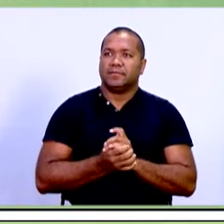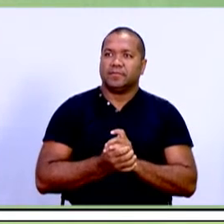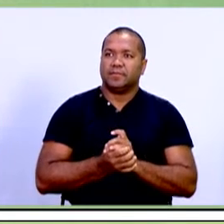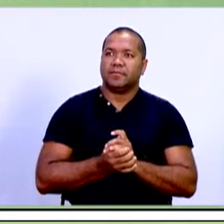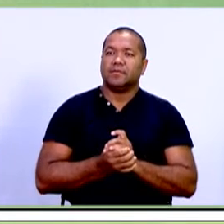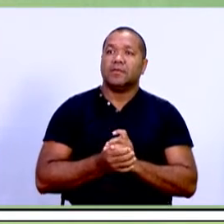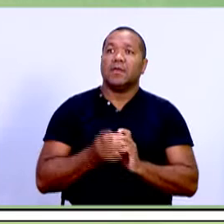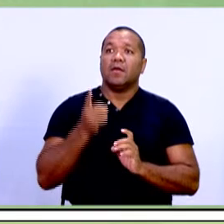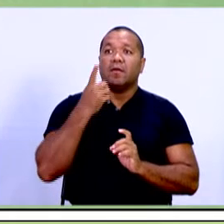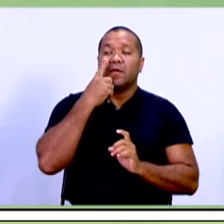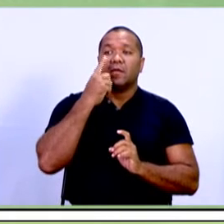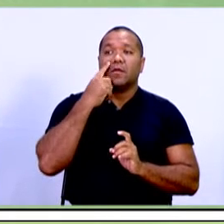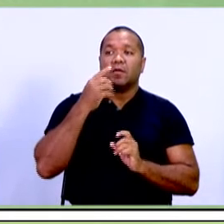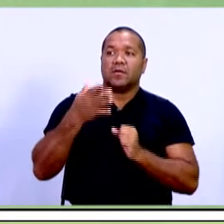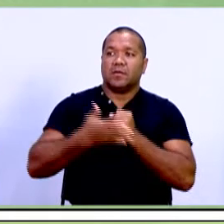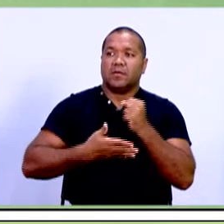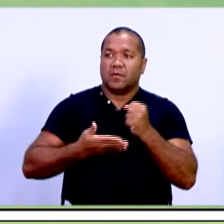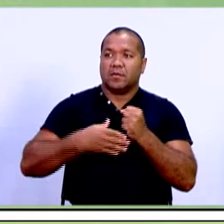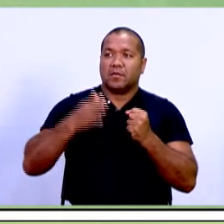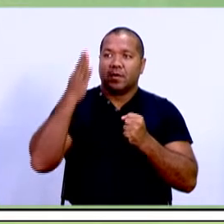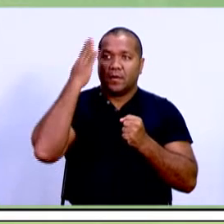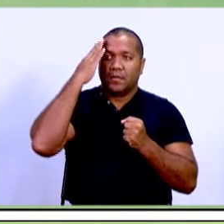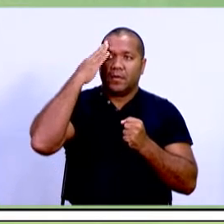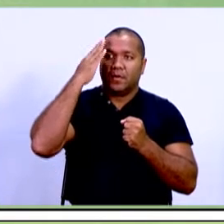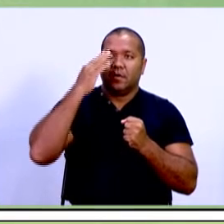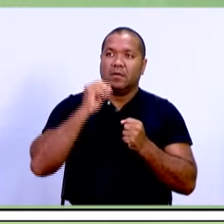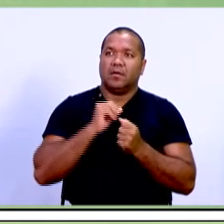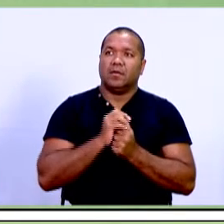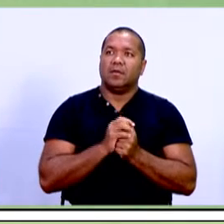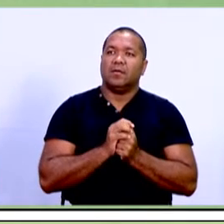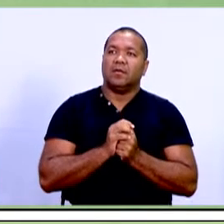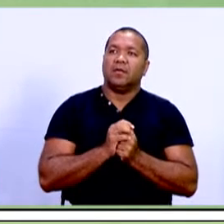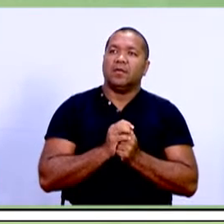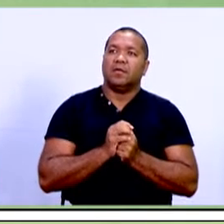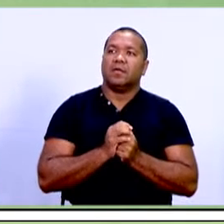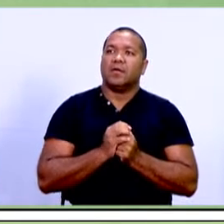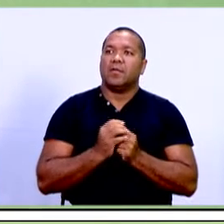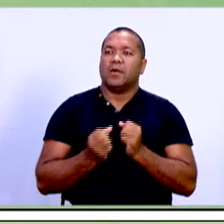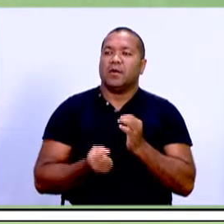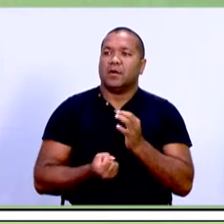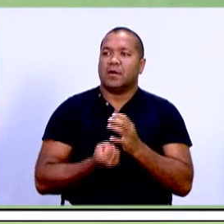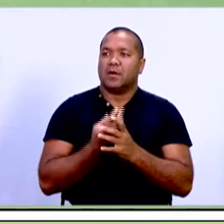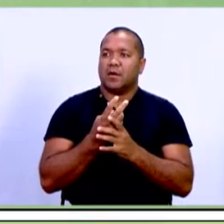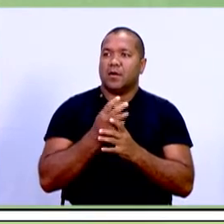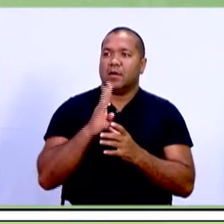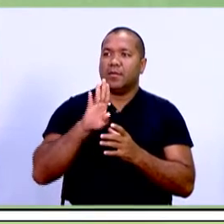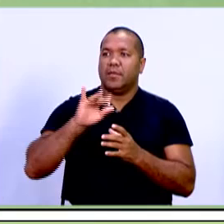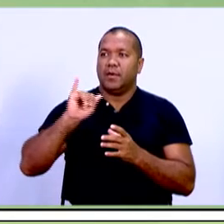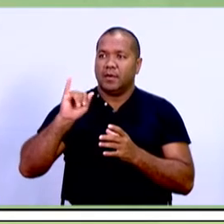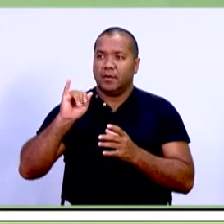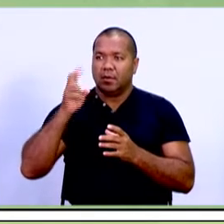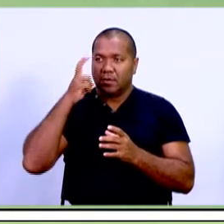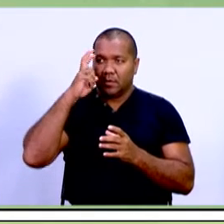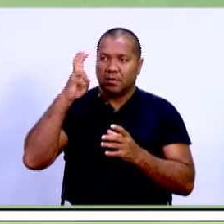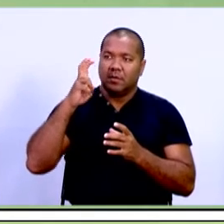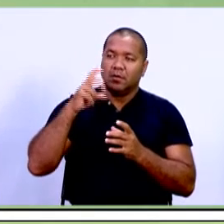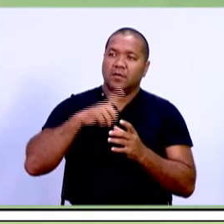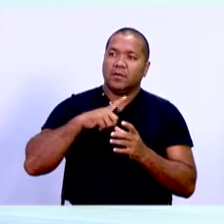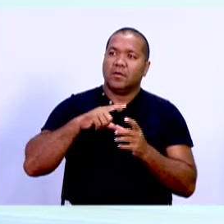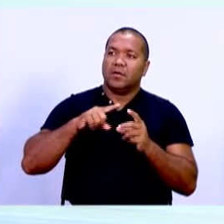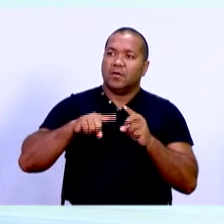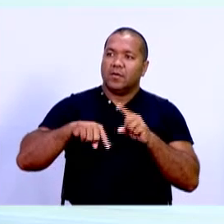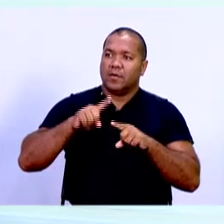Então, tendo isso em base, sabendo que para gerar Business Intelligence você tem uma